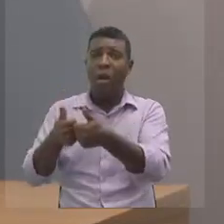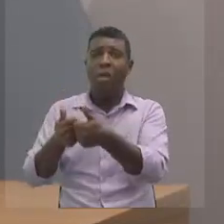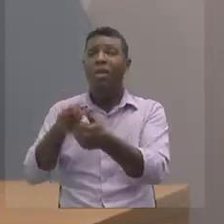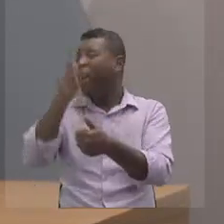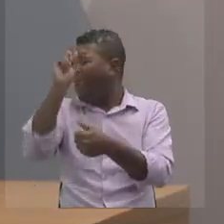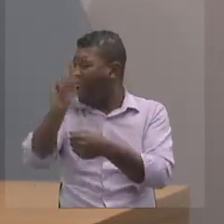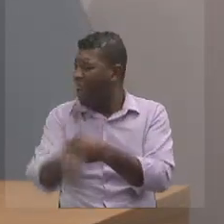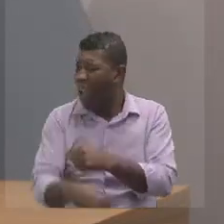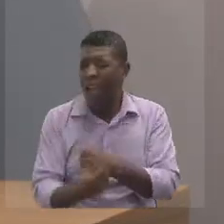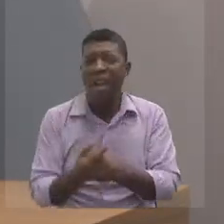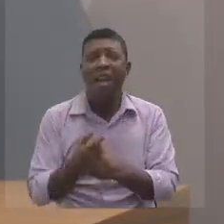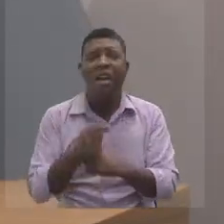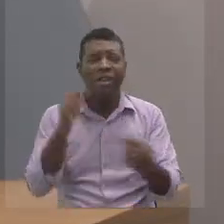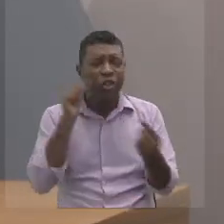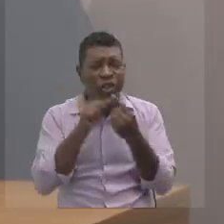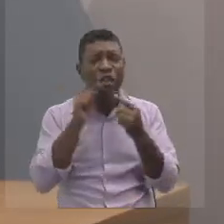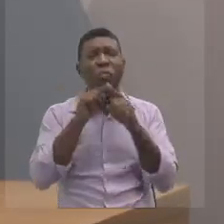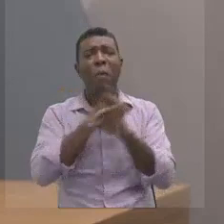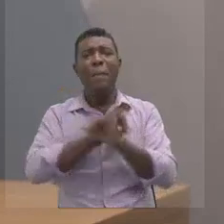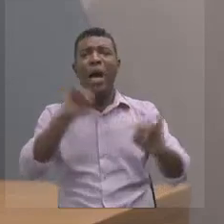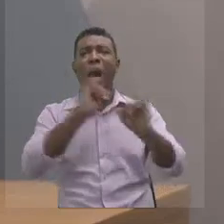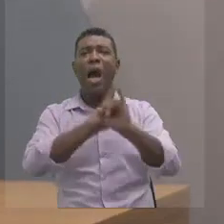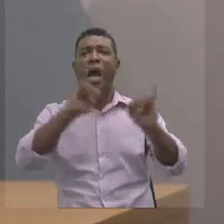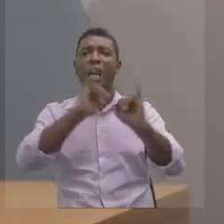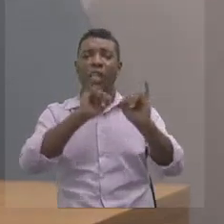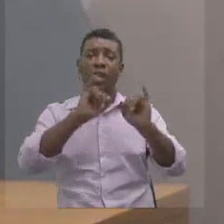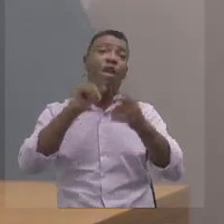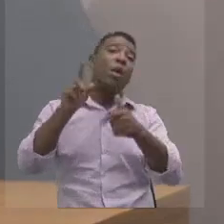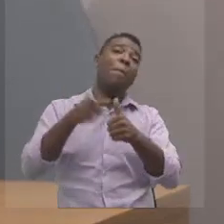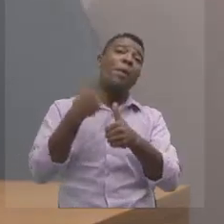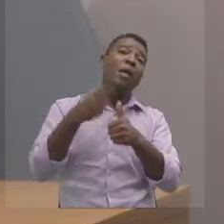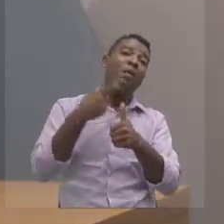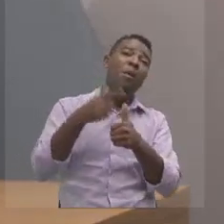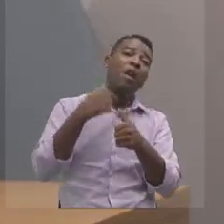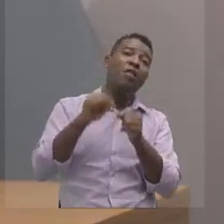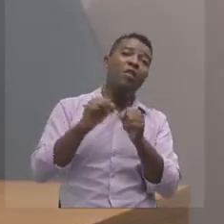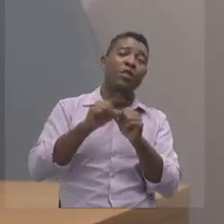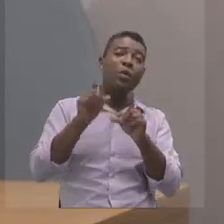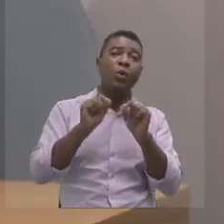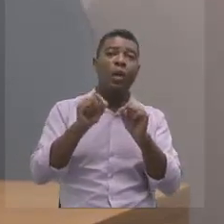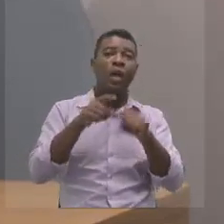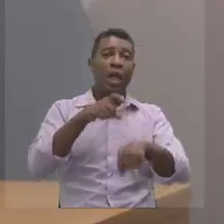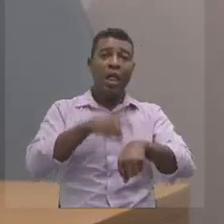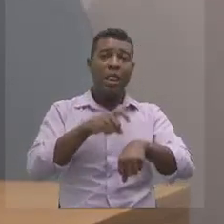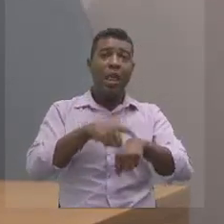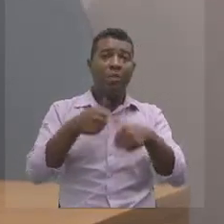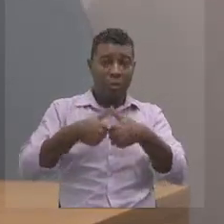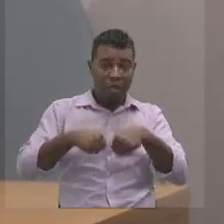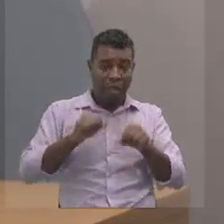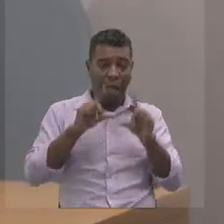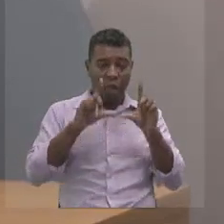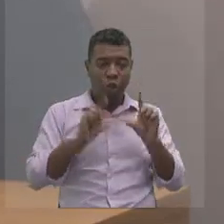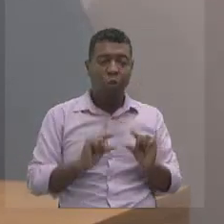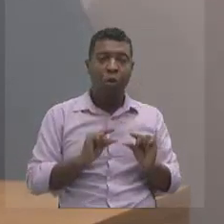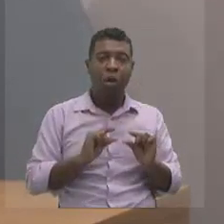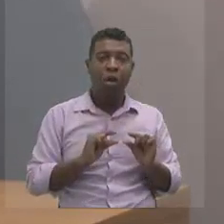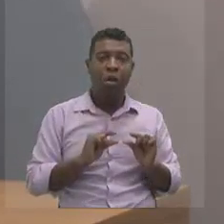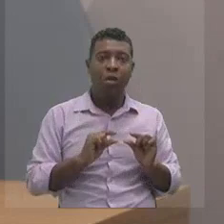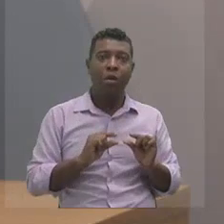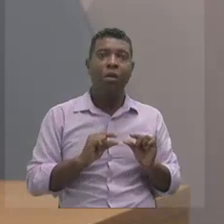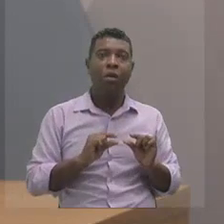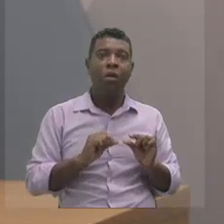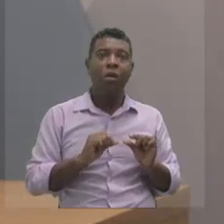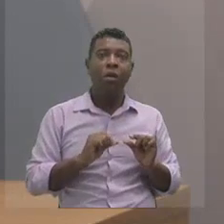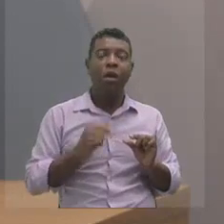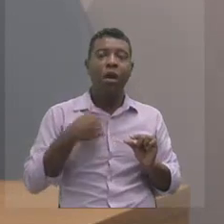marca de gente primeiro você viu Você viu a notícia de que ah o tempo está diminuindo entre uma viagem e outra eu